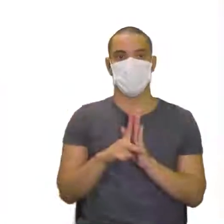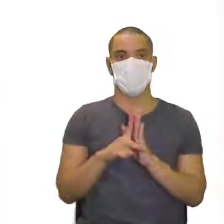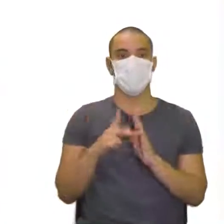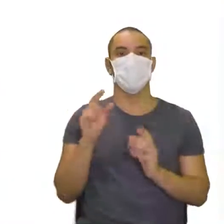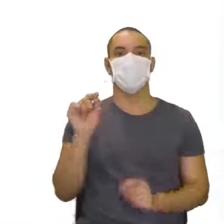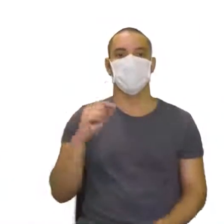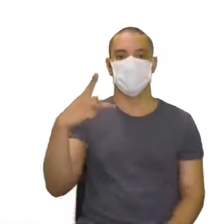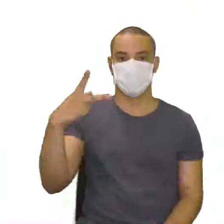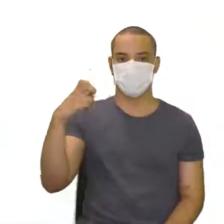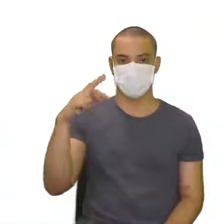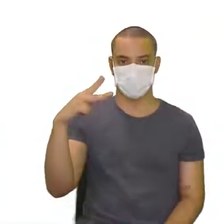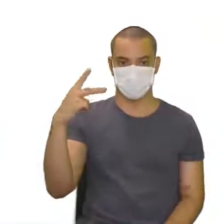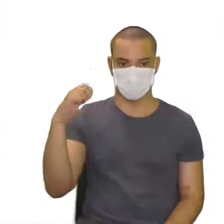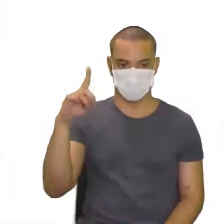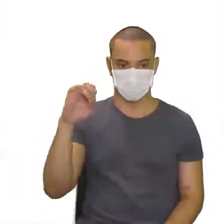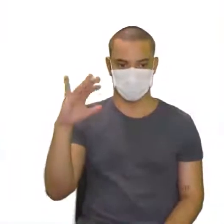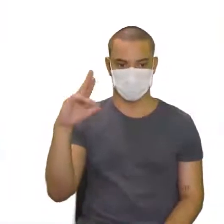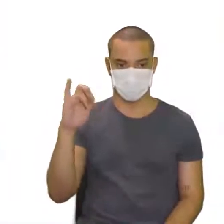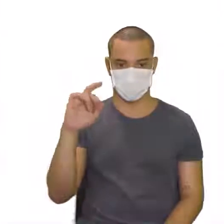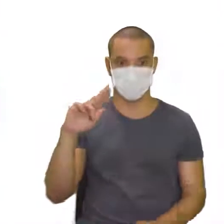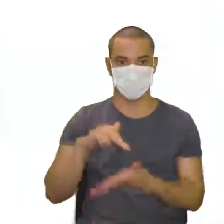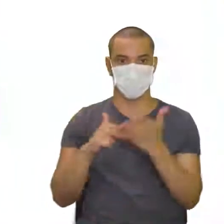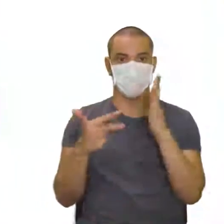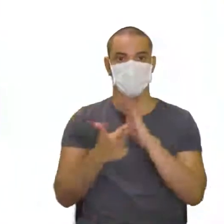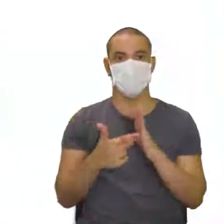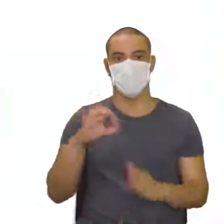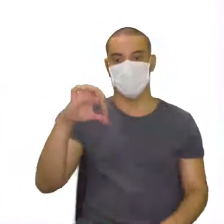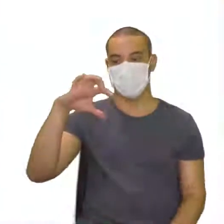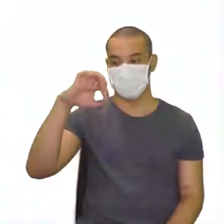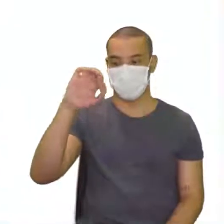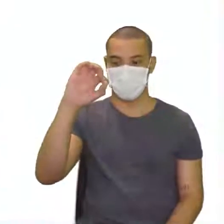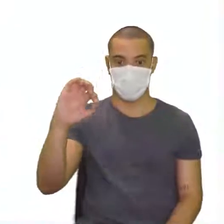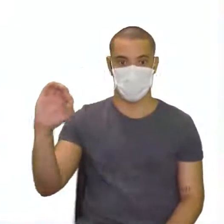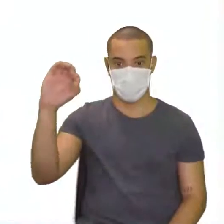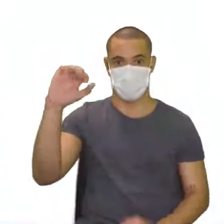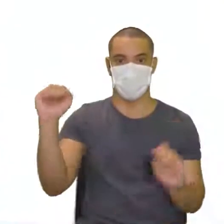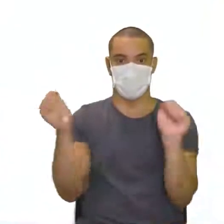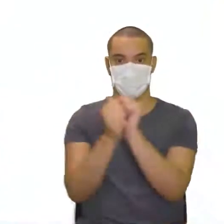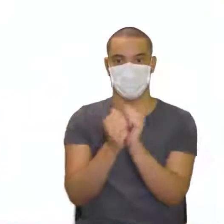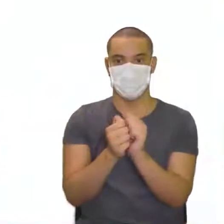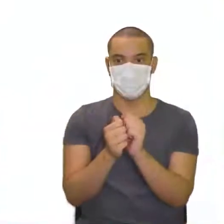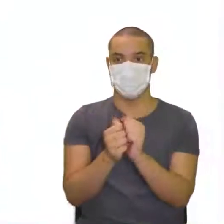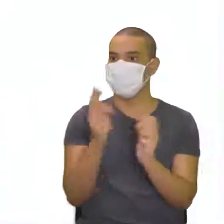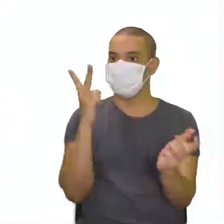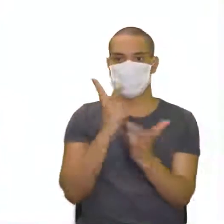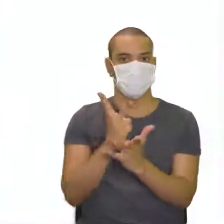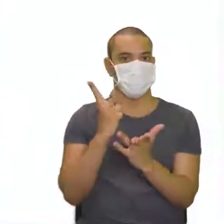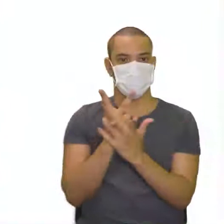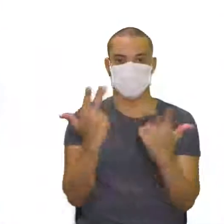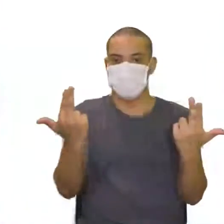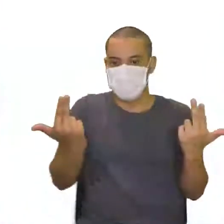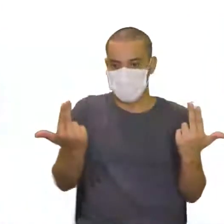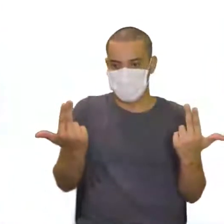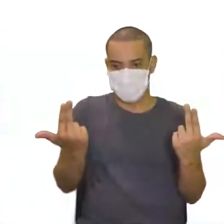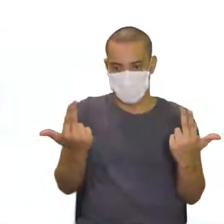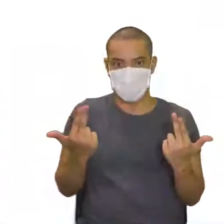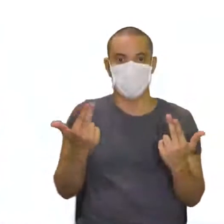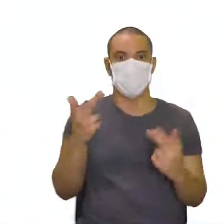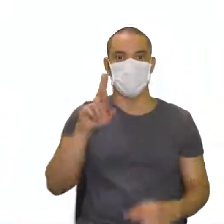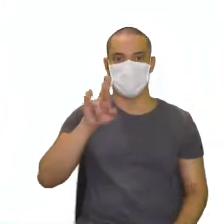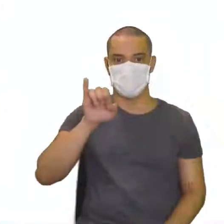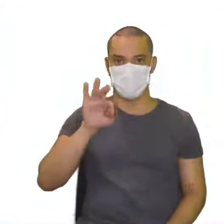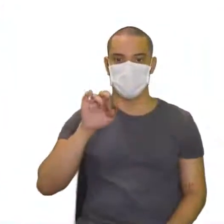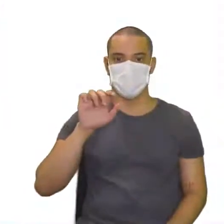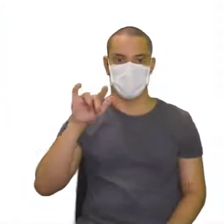direção perpendicular, ou seja, a direção de 90 graus entre corrente e campo, da mesma forma que o condutor retilíneo, tá